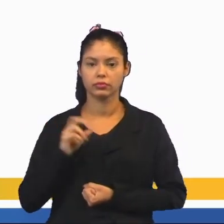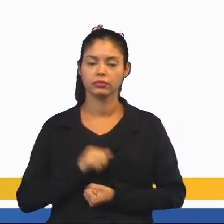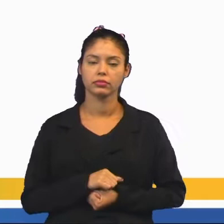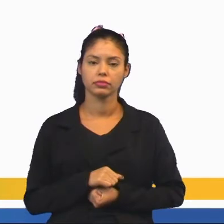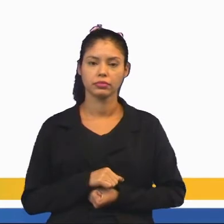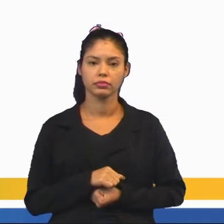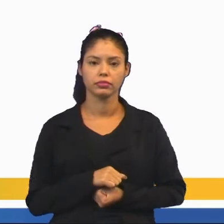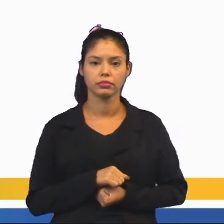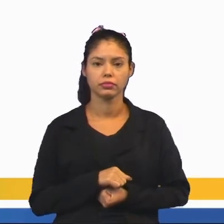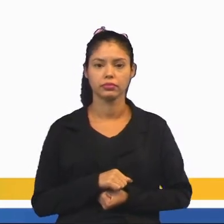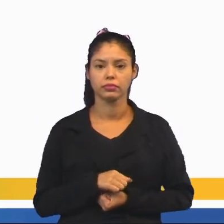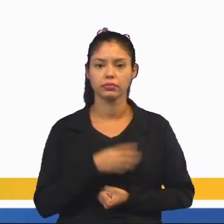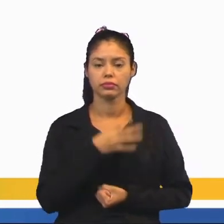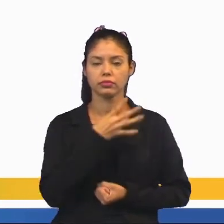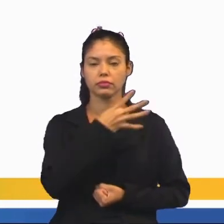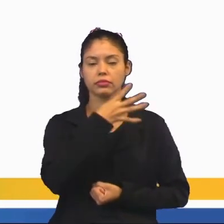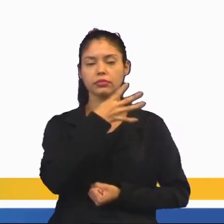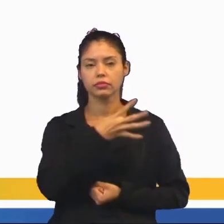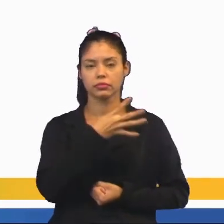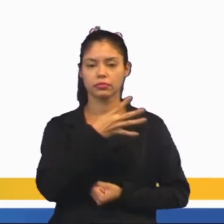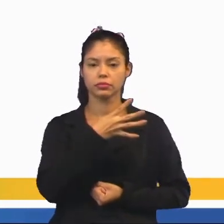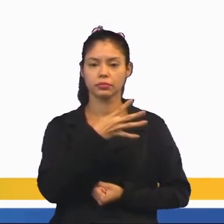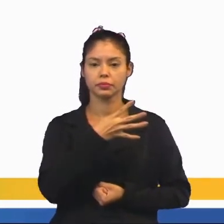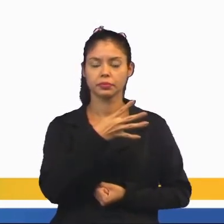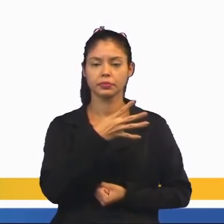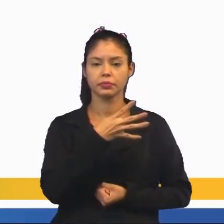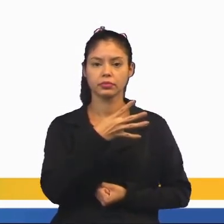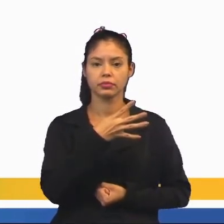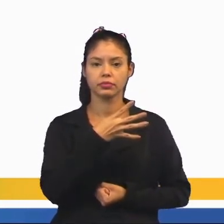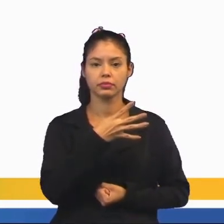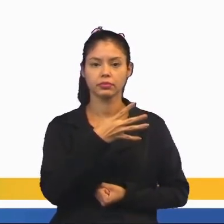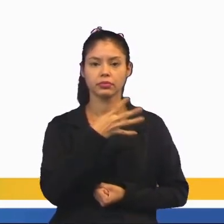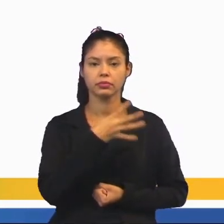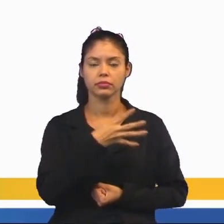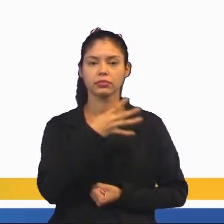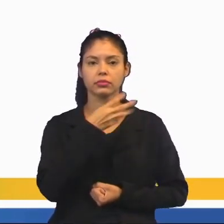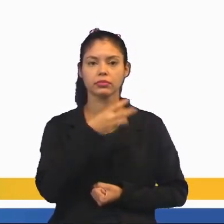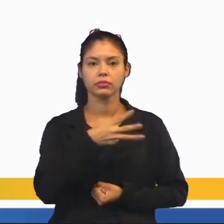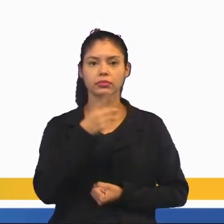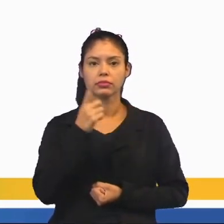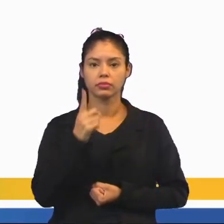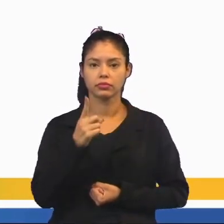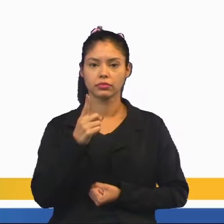com 2 e com 5. Olha como ficou. Nós formamos o número